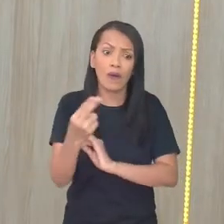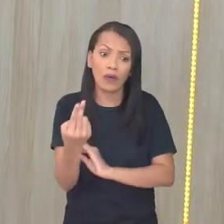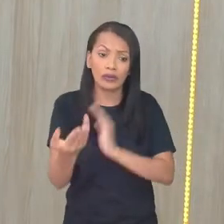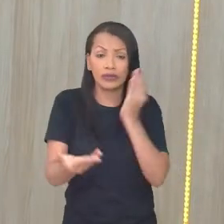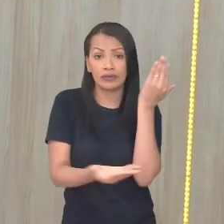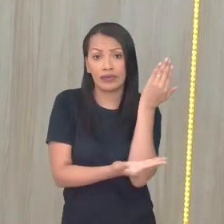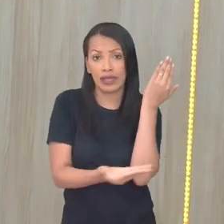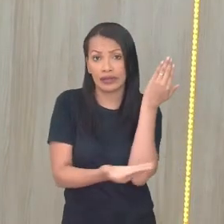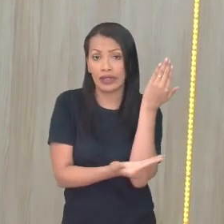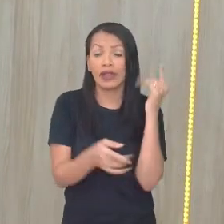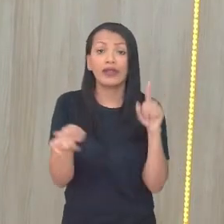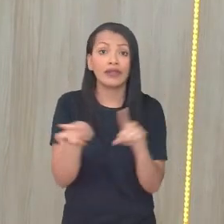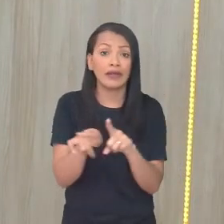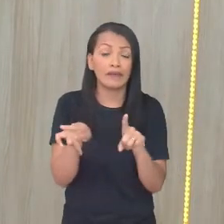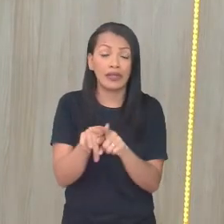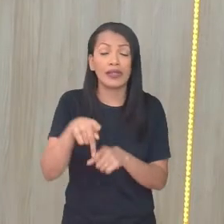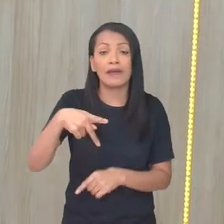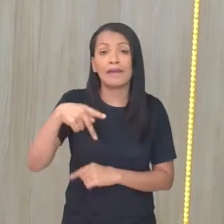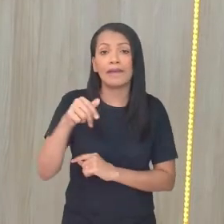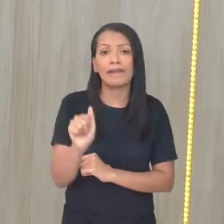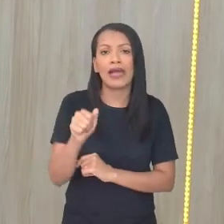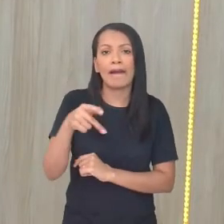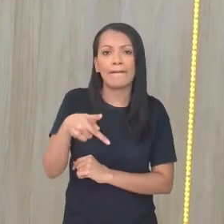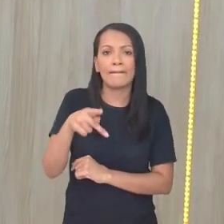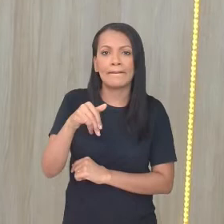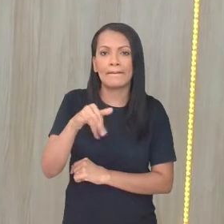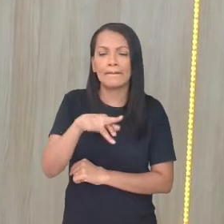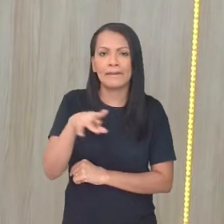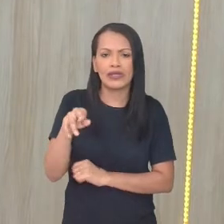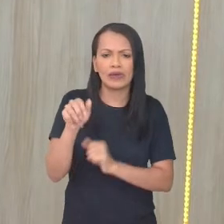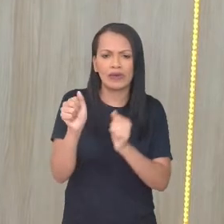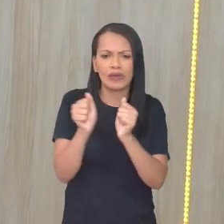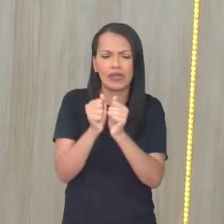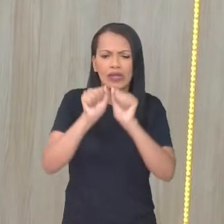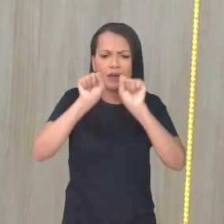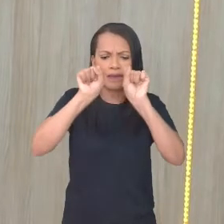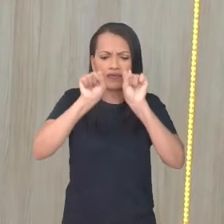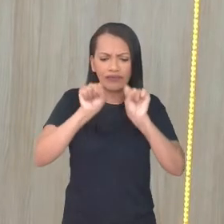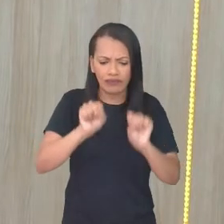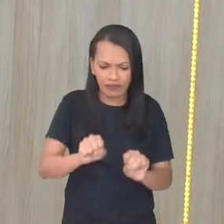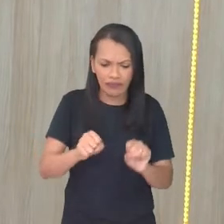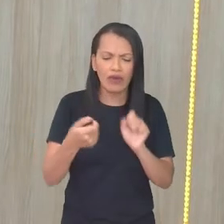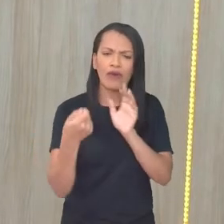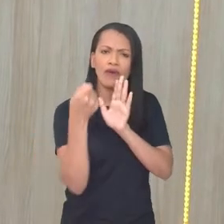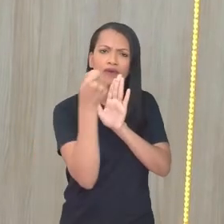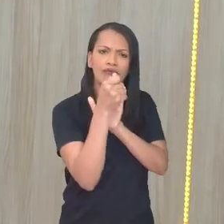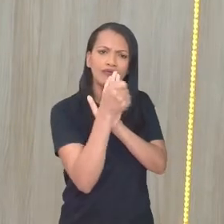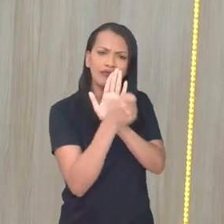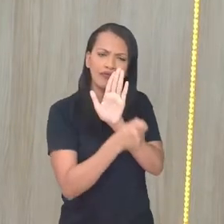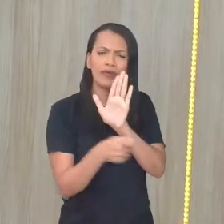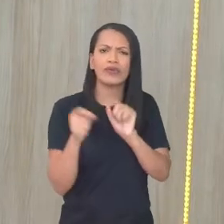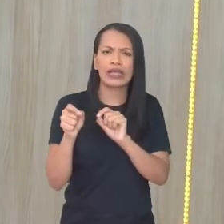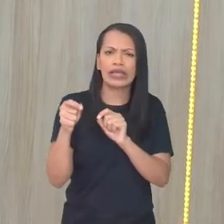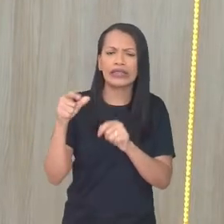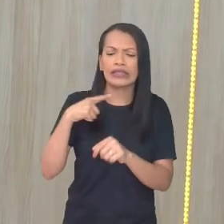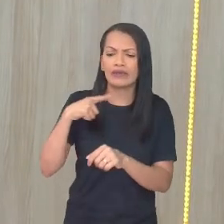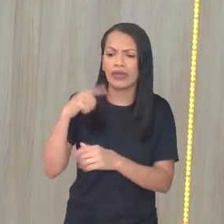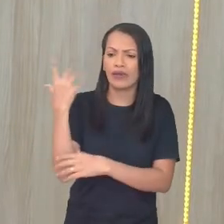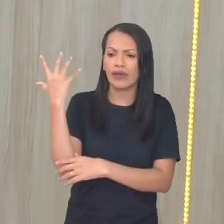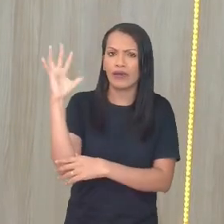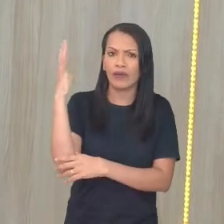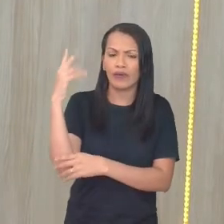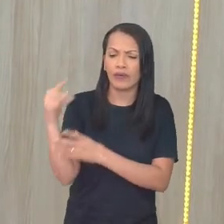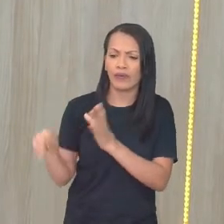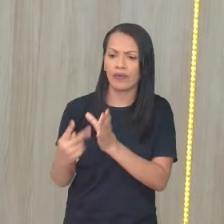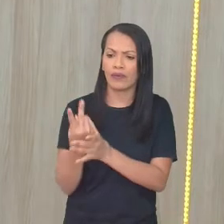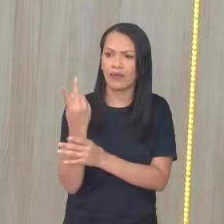no papiro. A gente viu na aula passada, né, a questão da produção do papiro, né? Eles pegavam uma plantinha que tinha ali na margem do rio